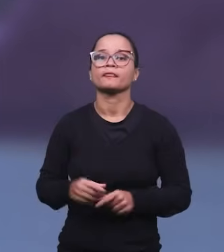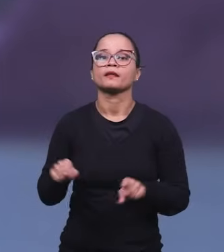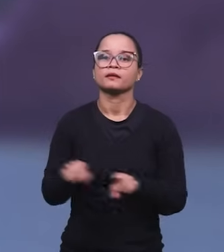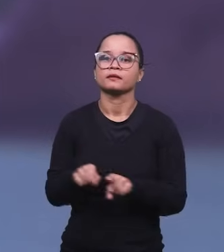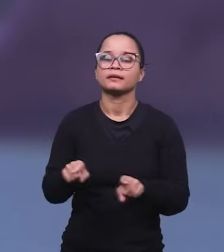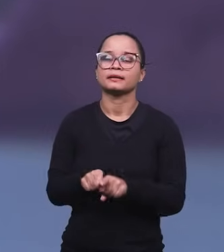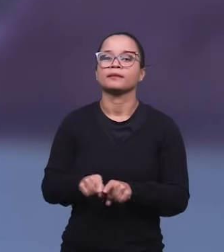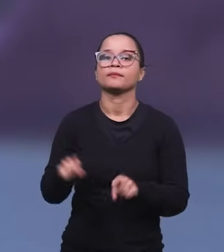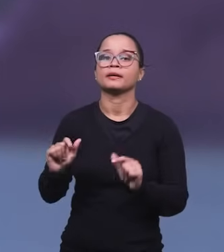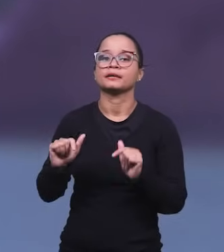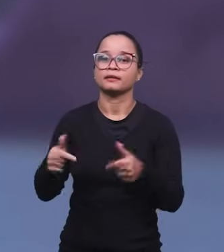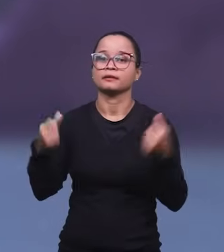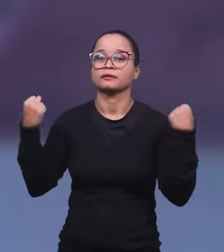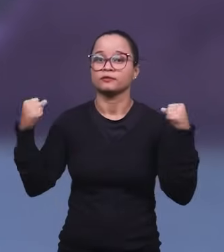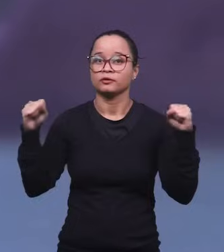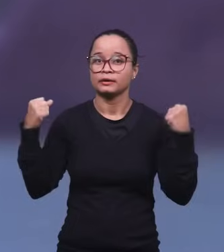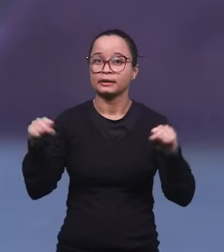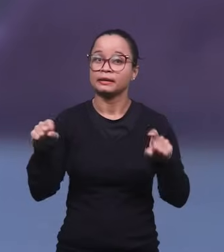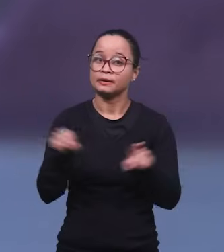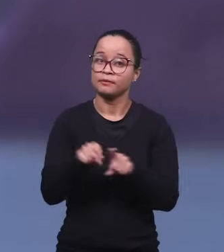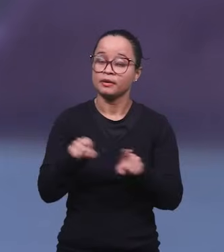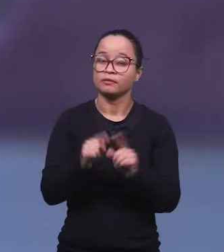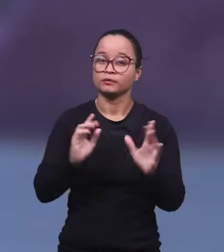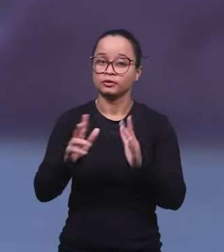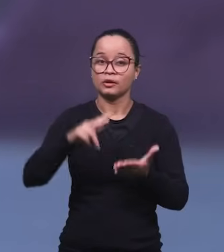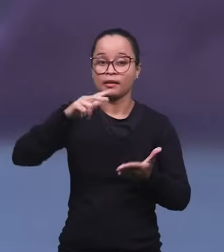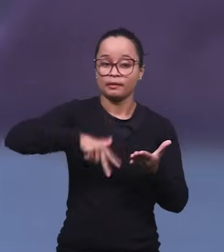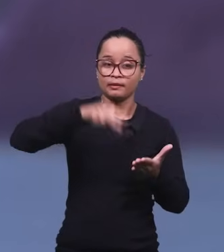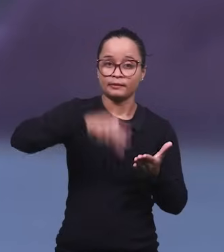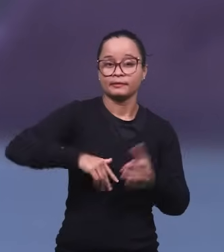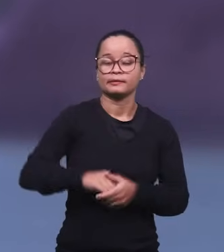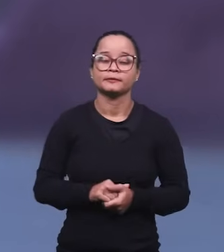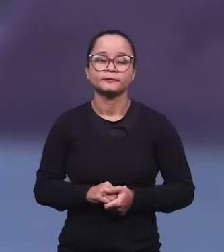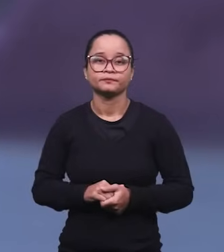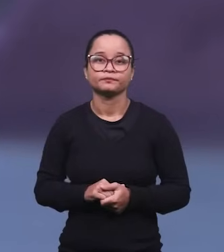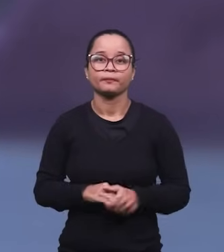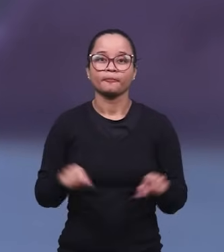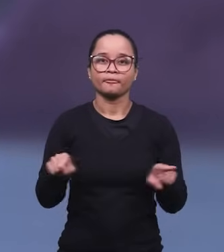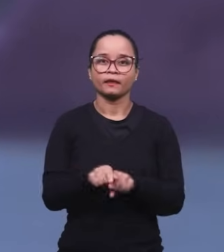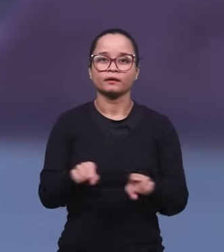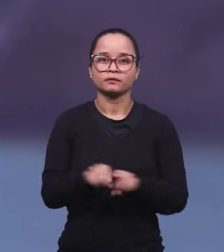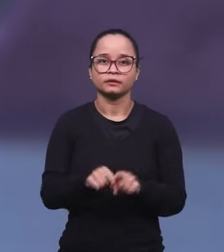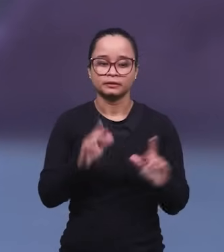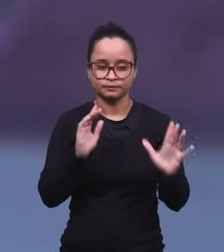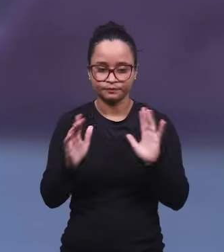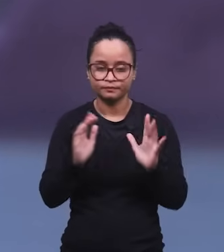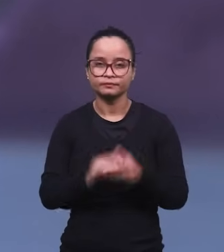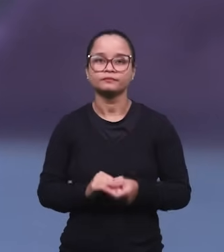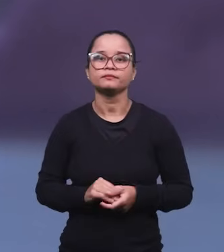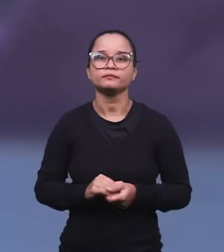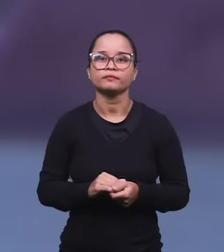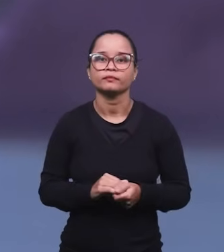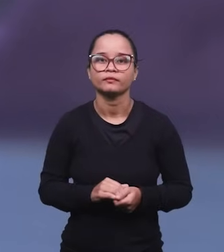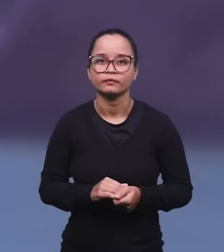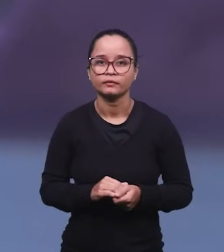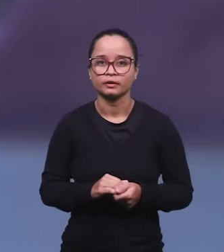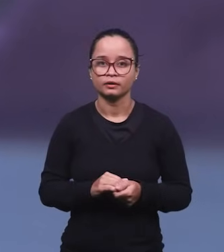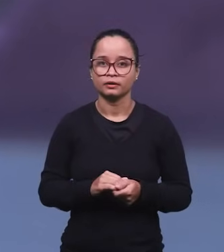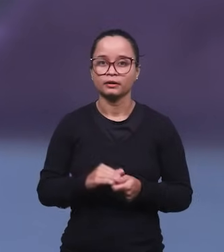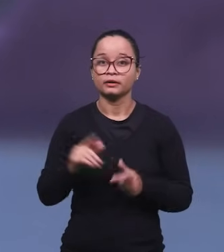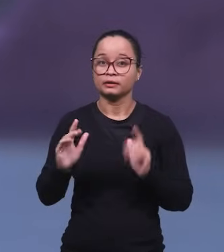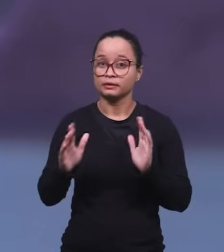da atividade física, o tempo da leitura, o tempo da brincadeira e também o tempo do eletrônico, que esse é o